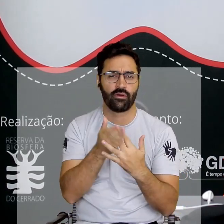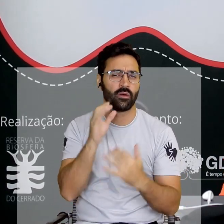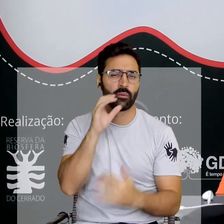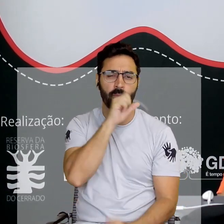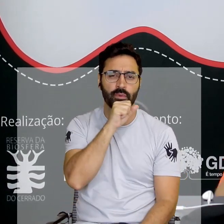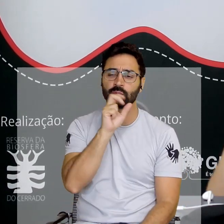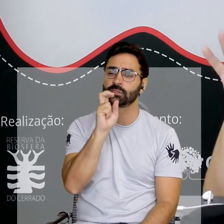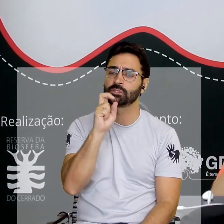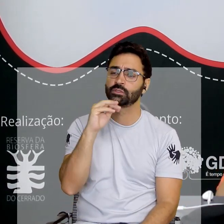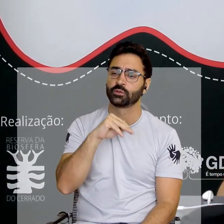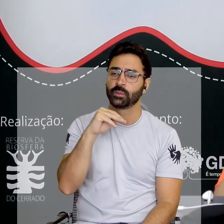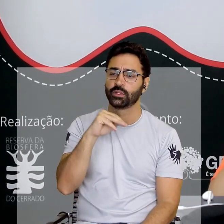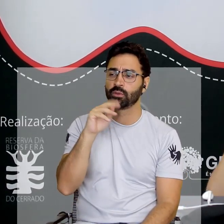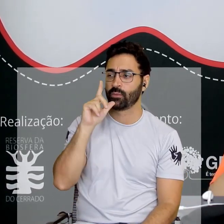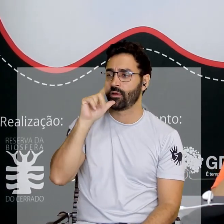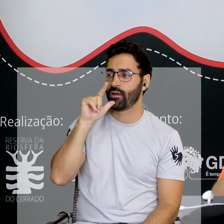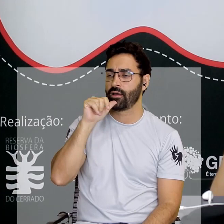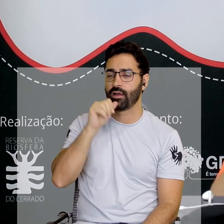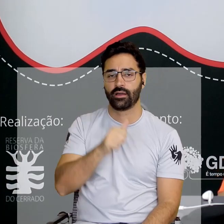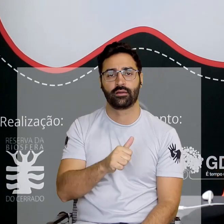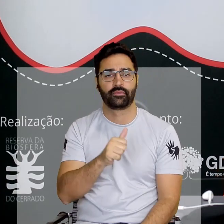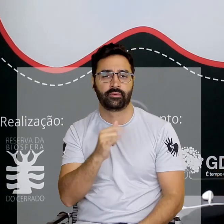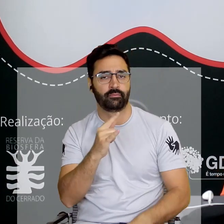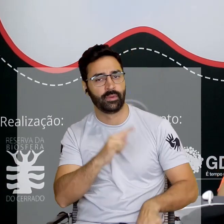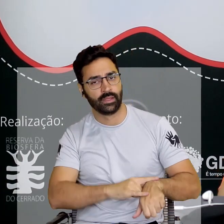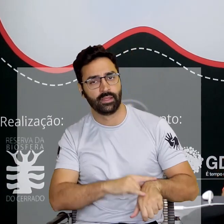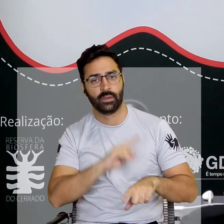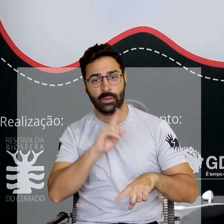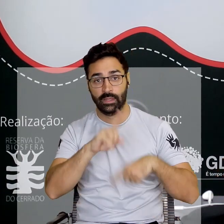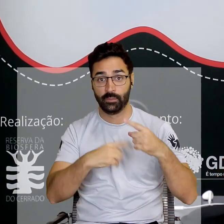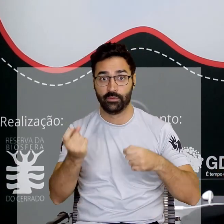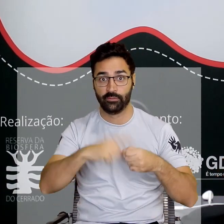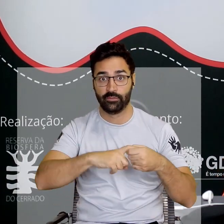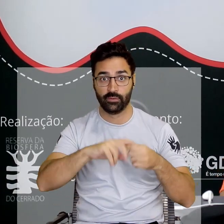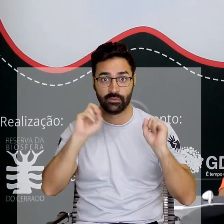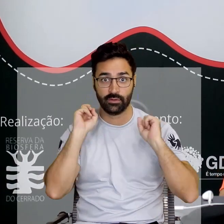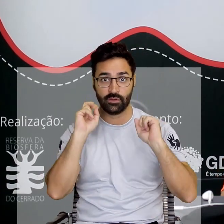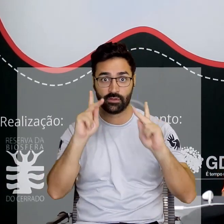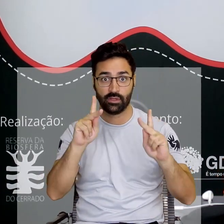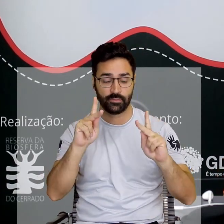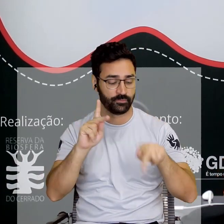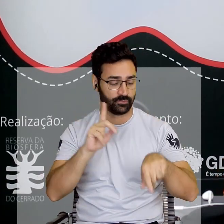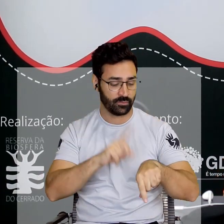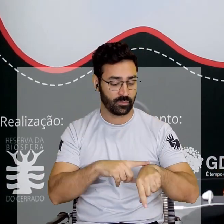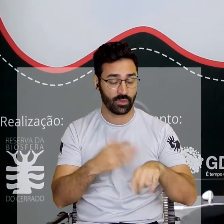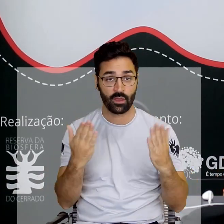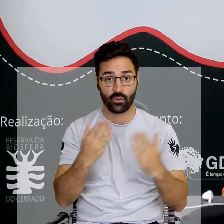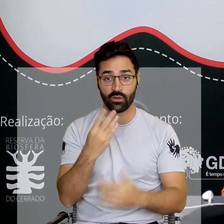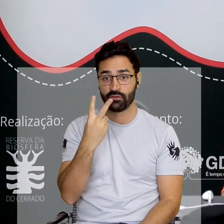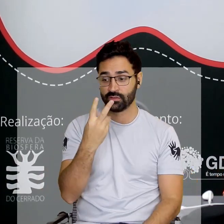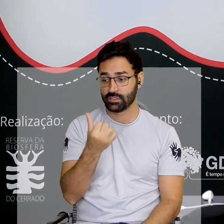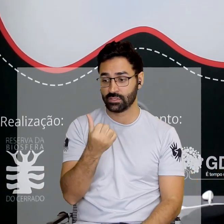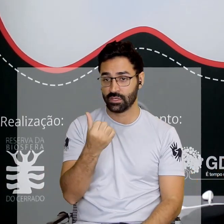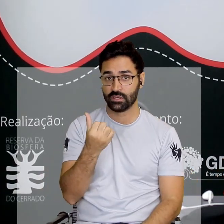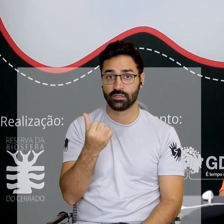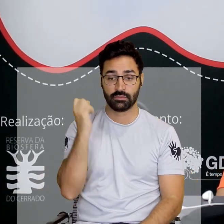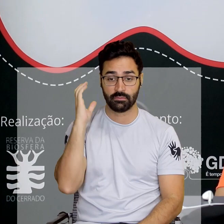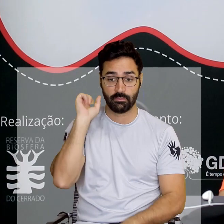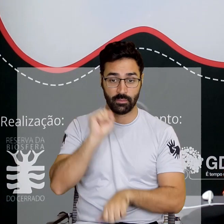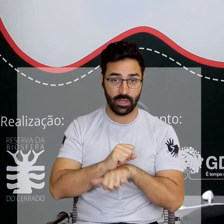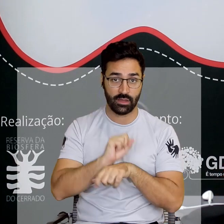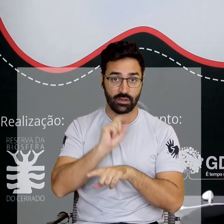para tomar uma água, para ir ao banheiro rapidinho e a gente retorna. Combinado? São 19h26, a gente para agora,